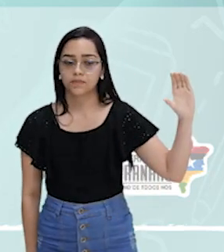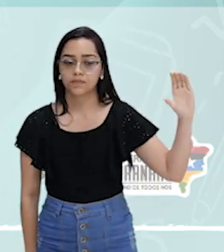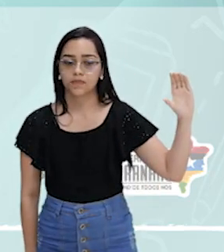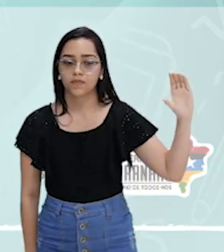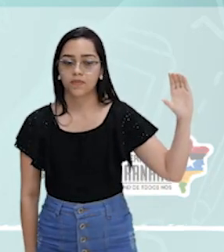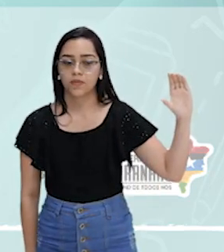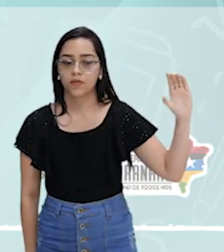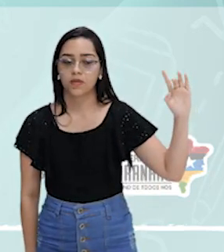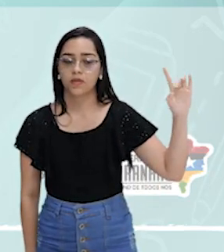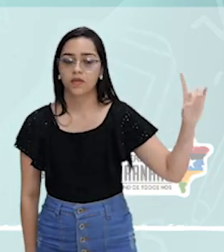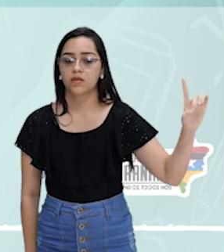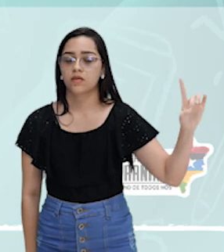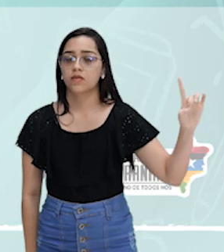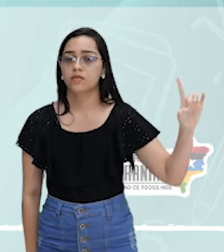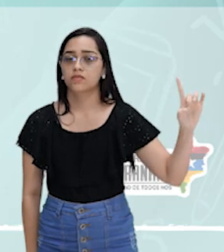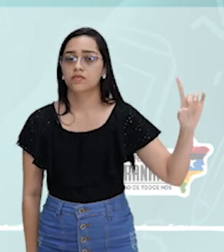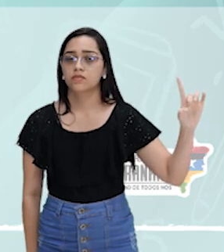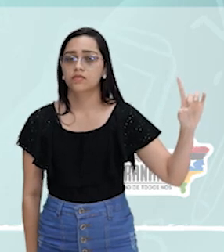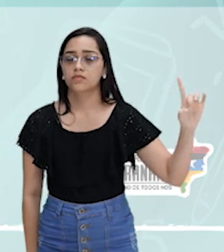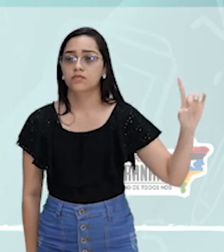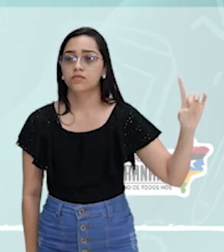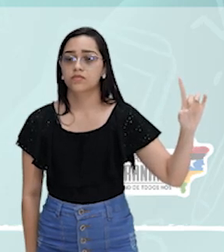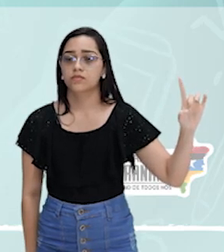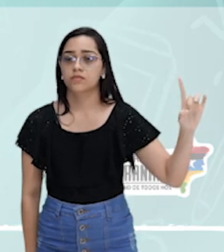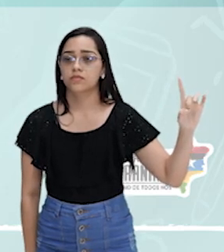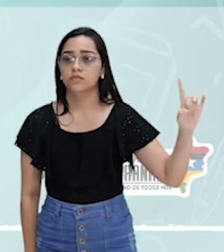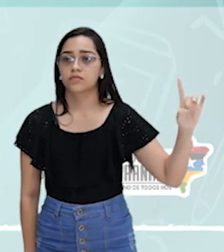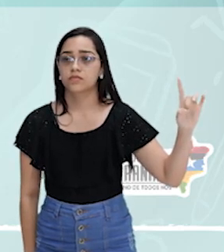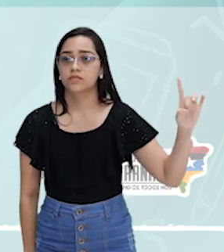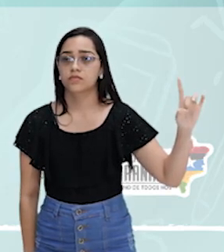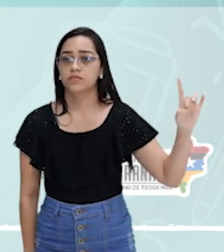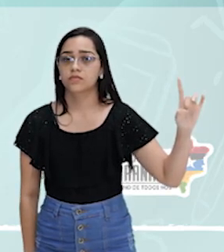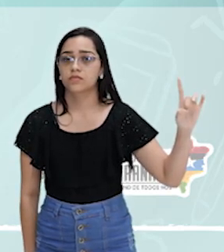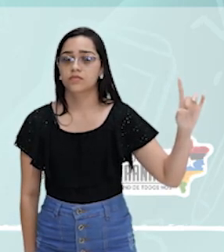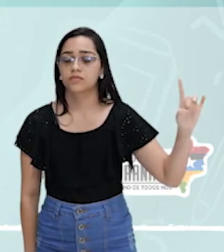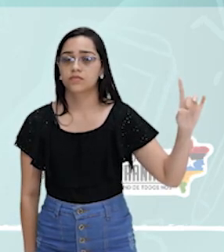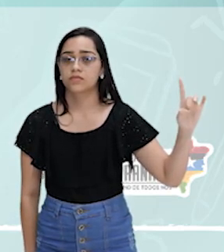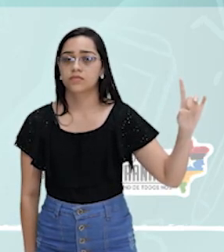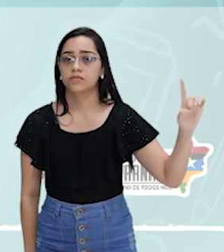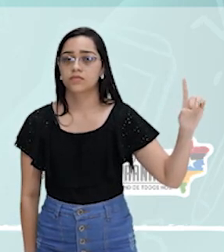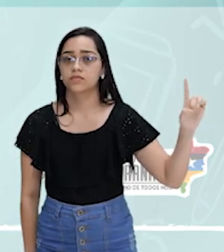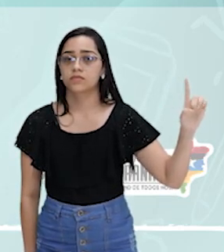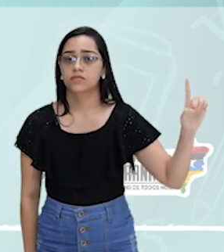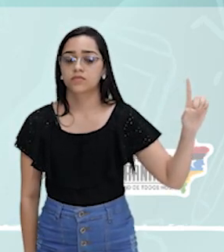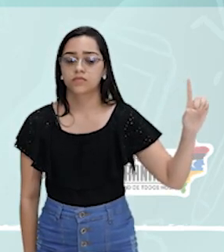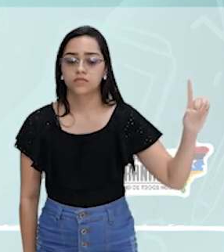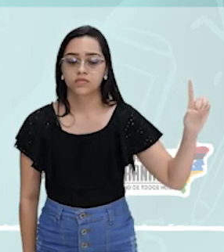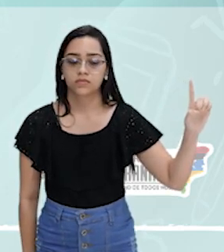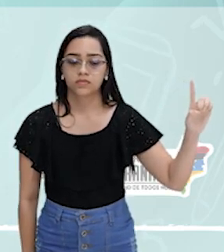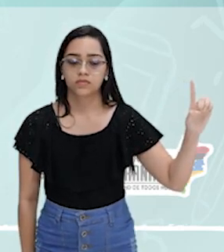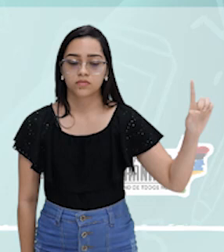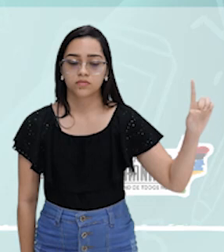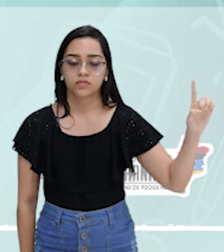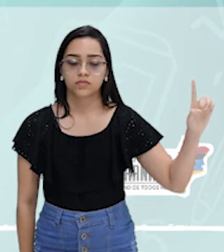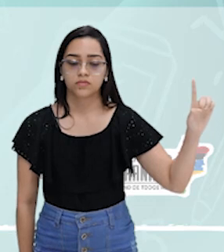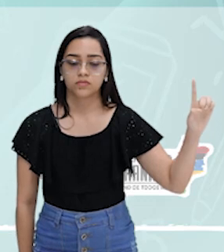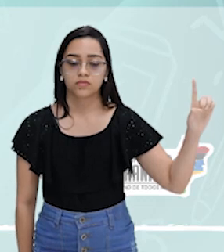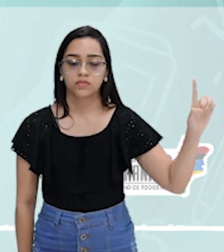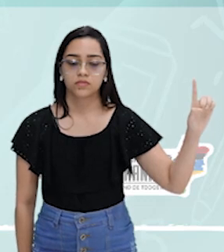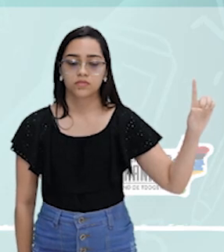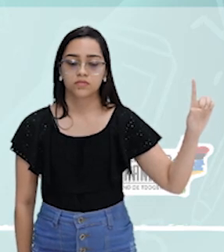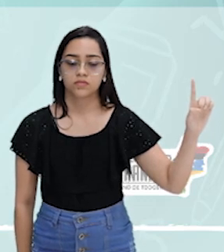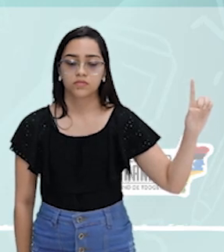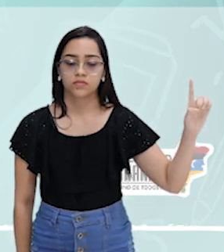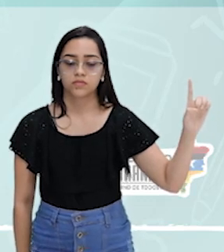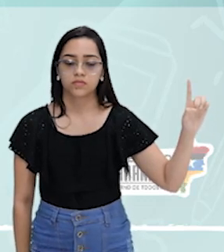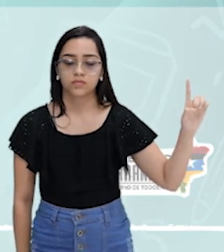fazendo uma propaganda de alguma coisa? Ou ainda, faz uma descrição, ou seja, diz